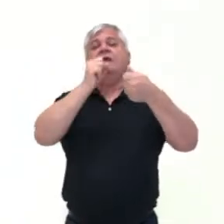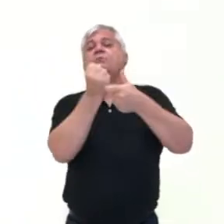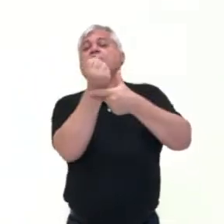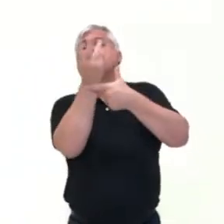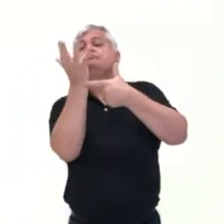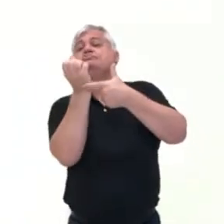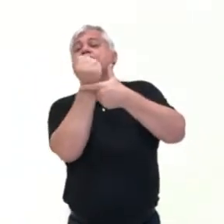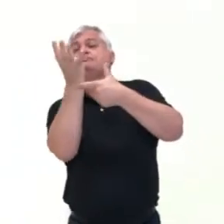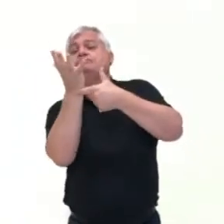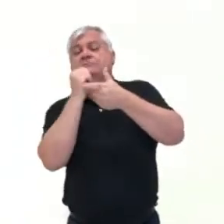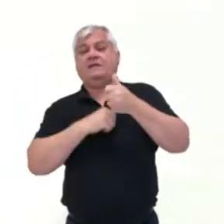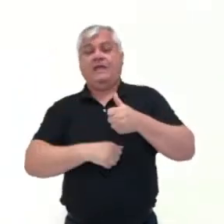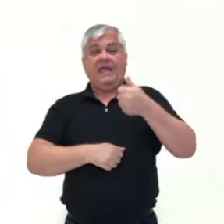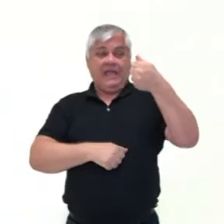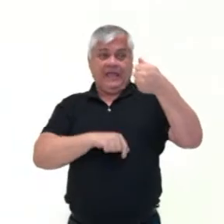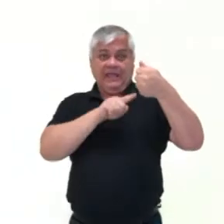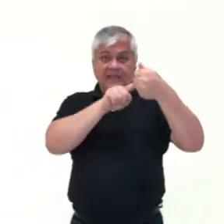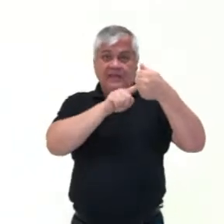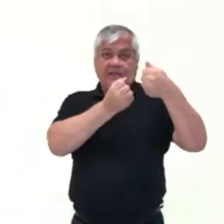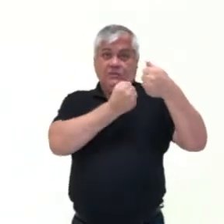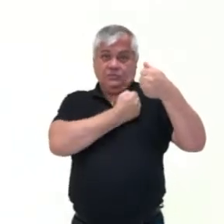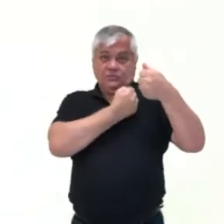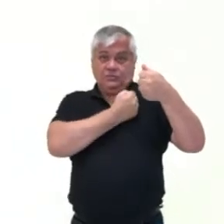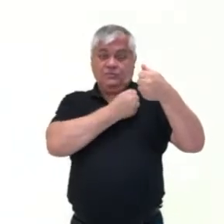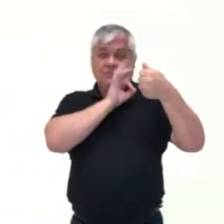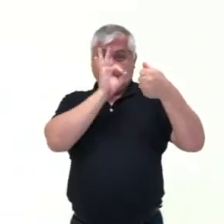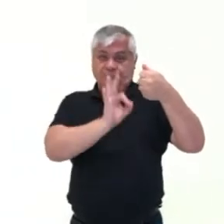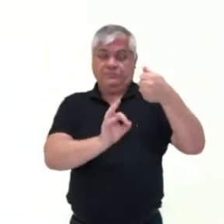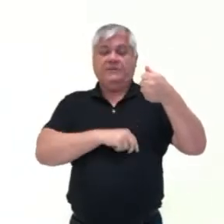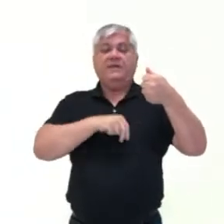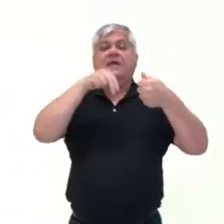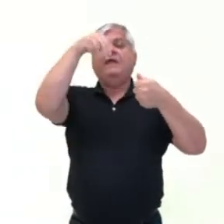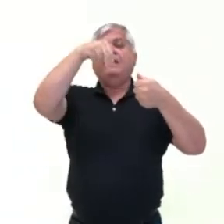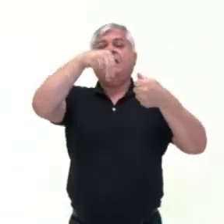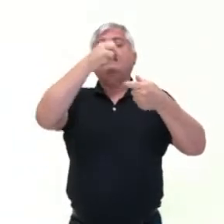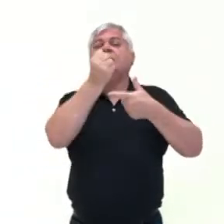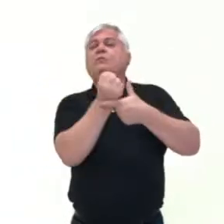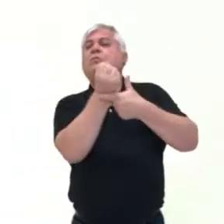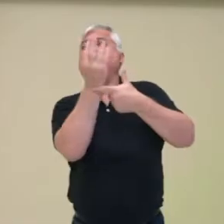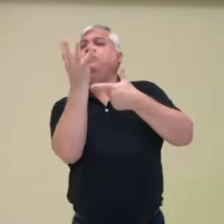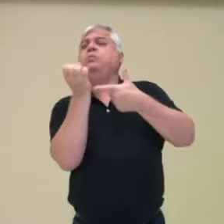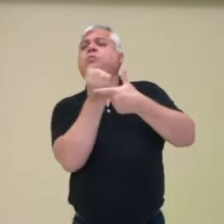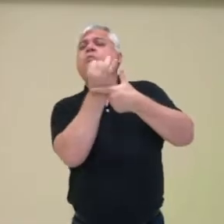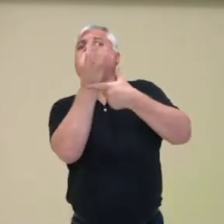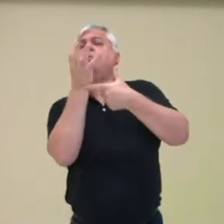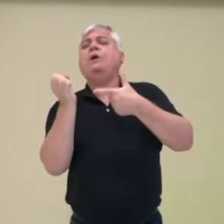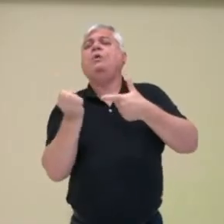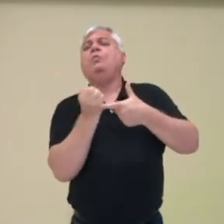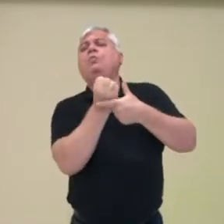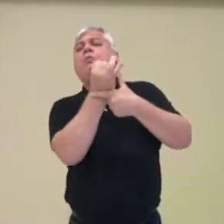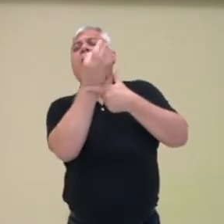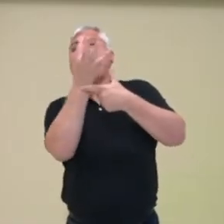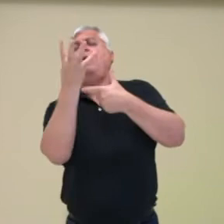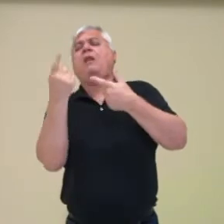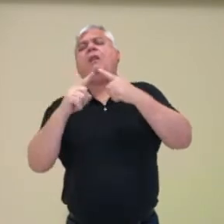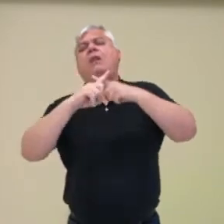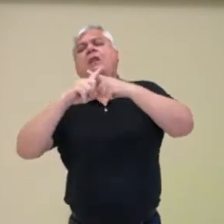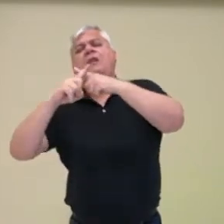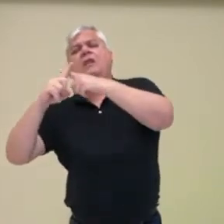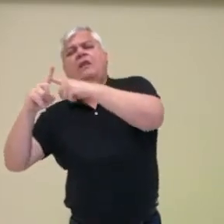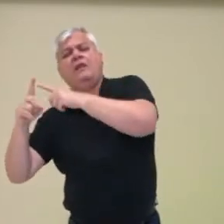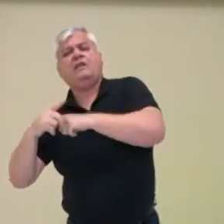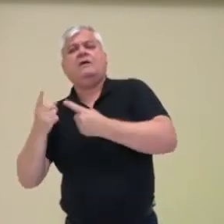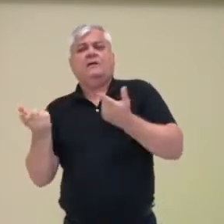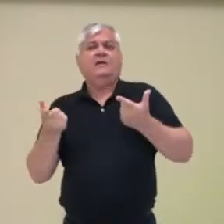Aqui nós temos que N é o número de fatores, ou seja, ele indica quantas vezes a